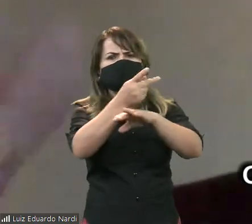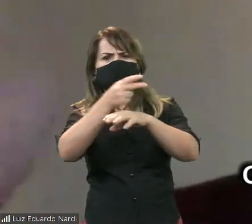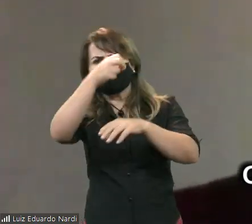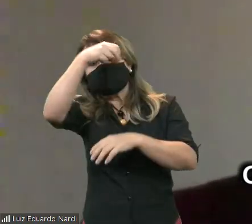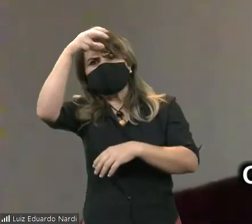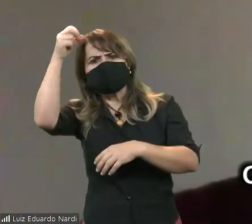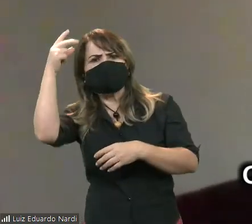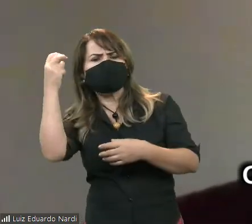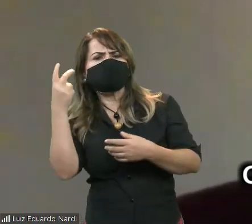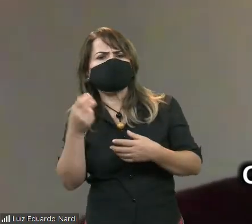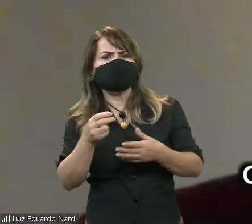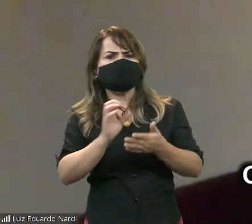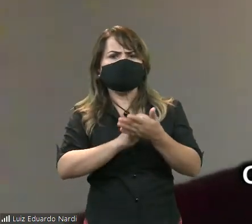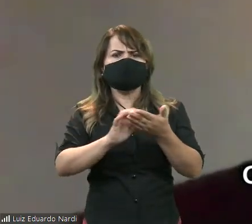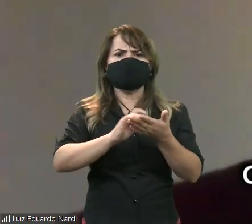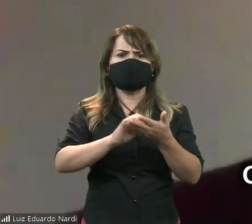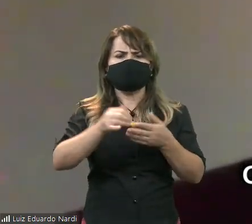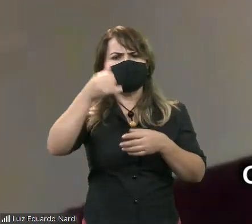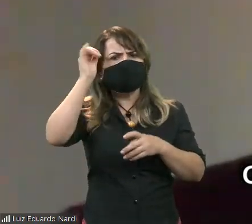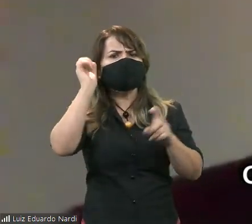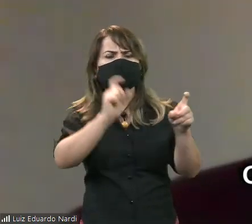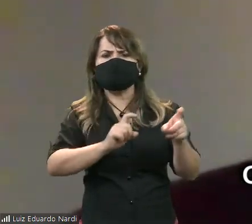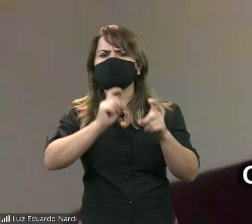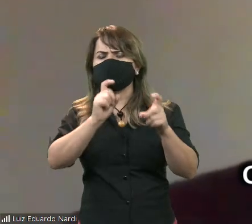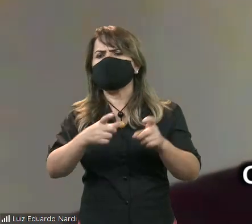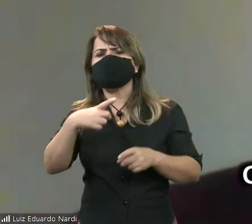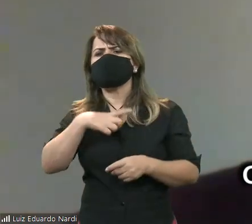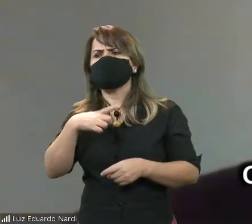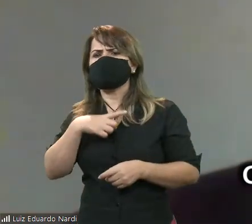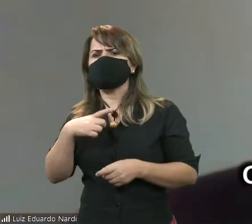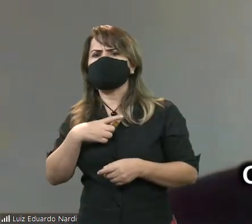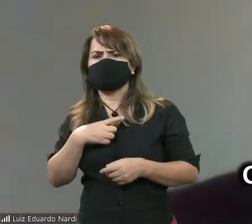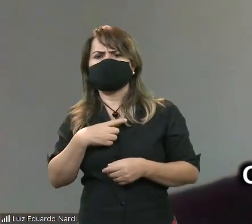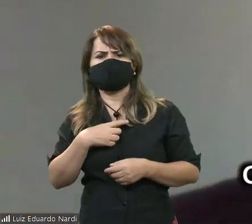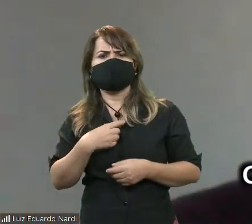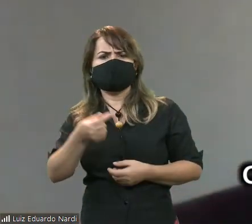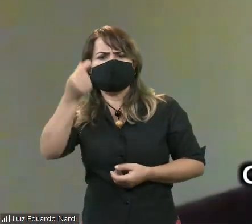esta concentração, eu não estou dizendo nem de poder,